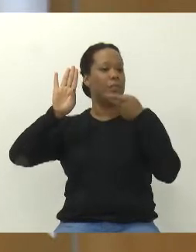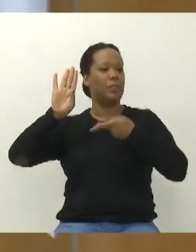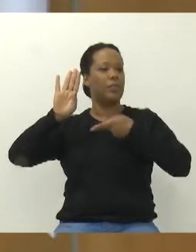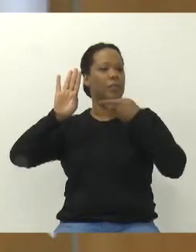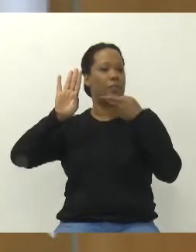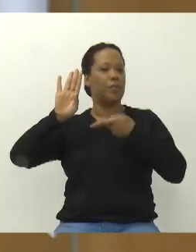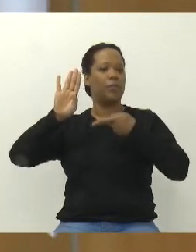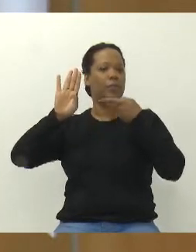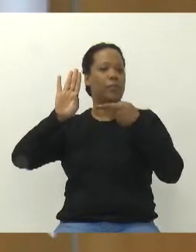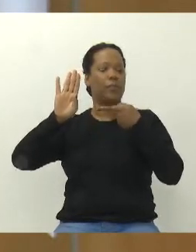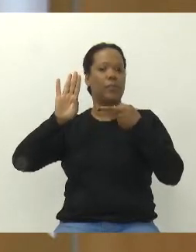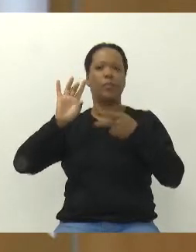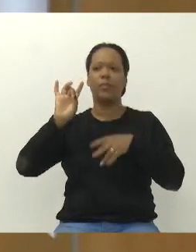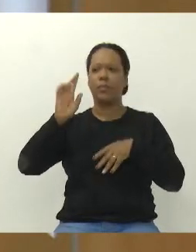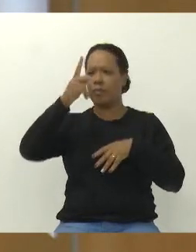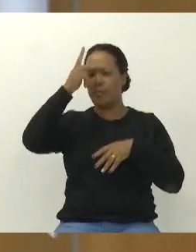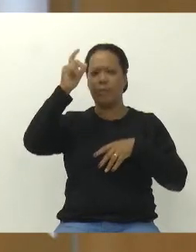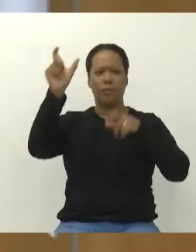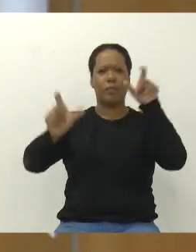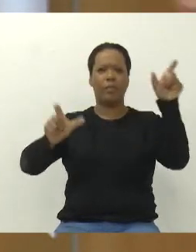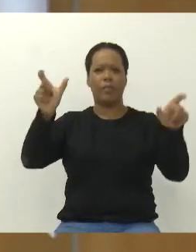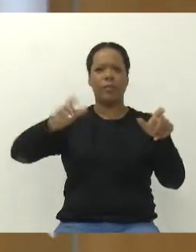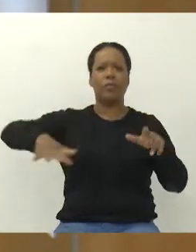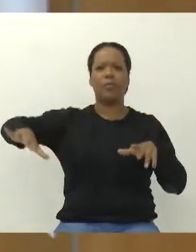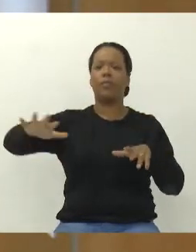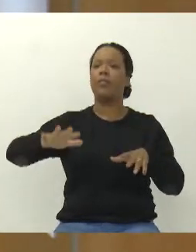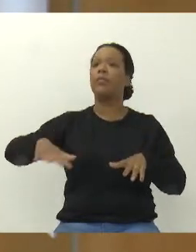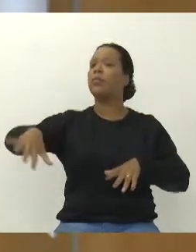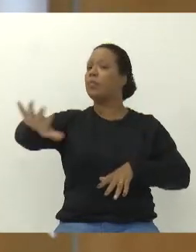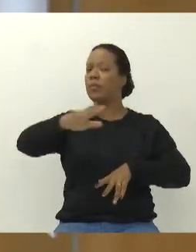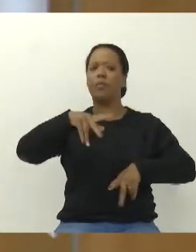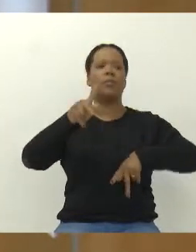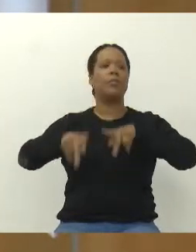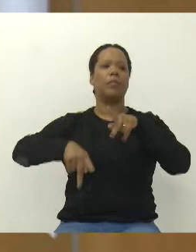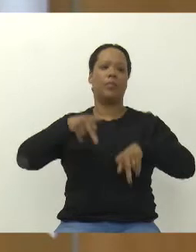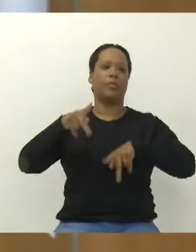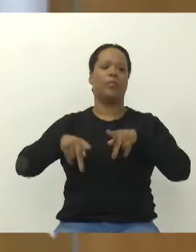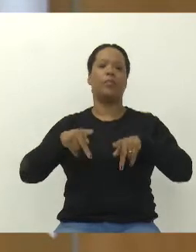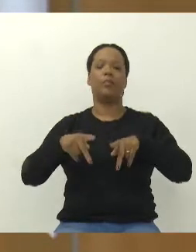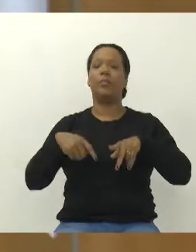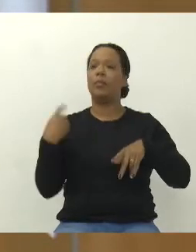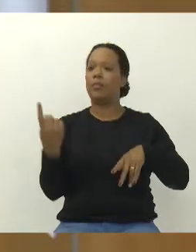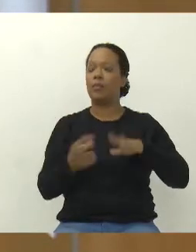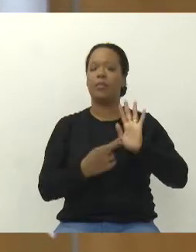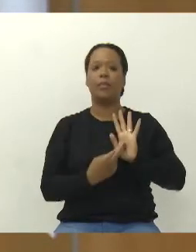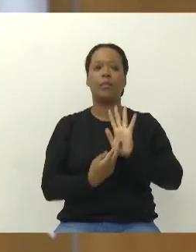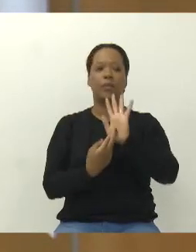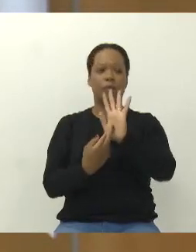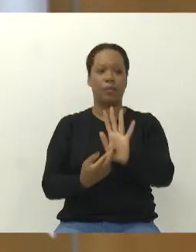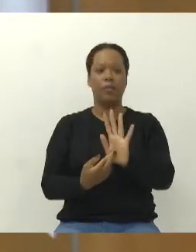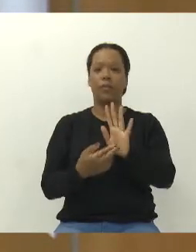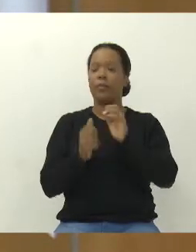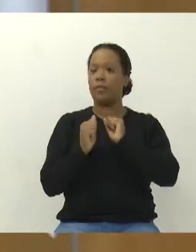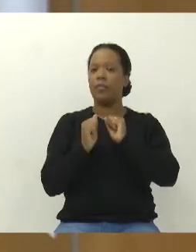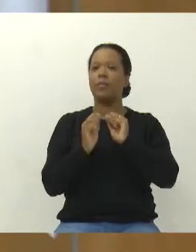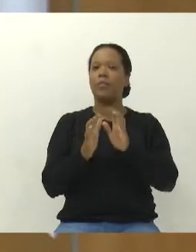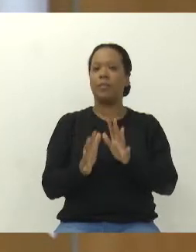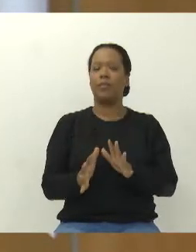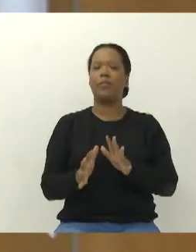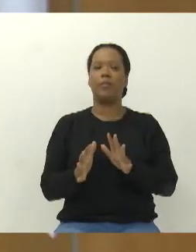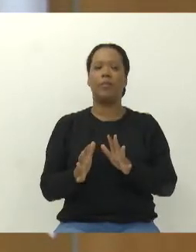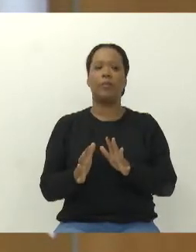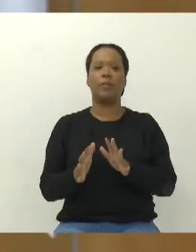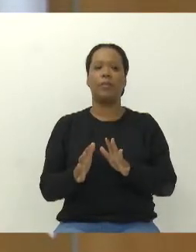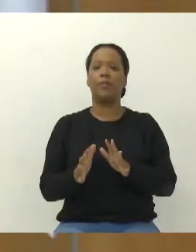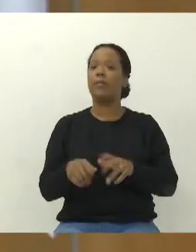não fala mais só para os nossos eleitores, Ederbal. Nós falamos para toda a população, porque nós os representamos. E as nossas atitudes, elas